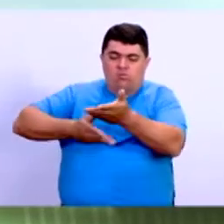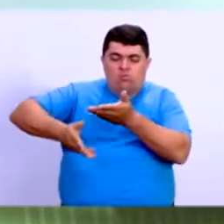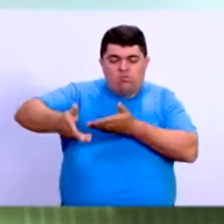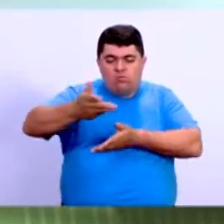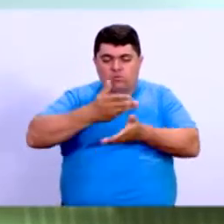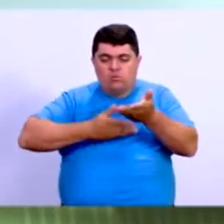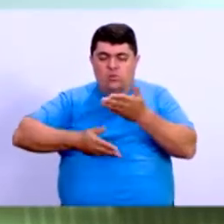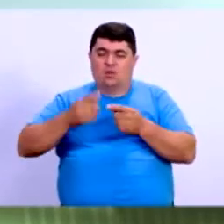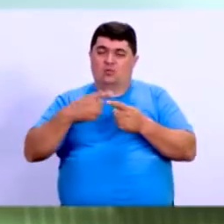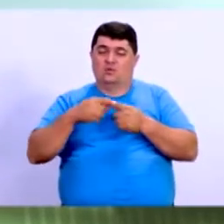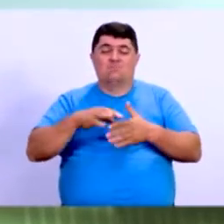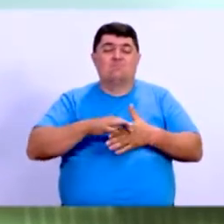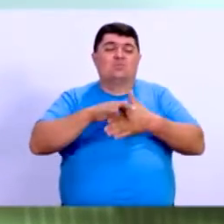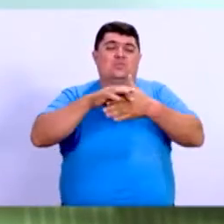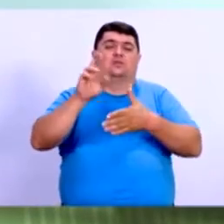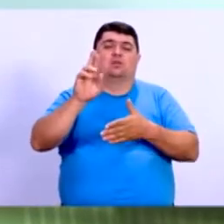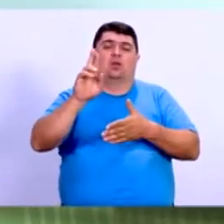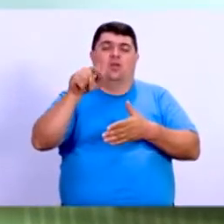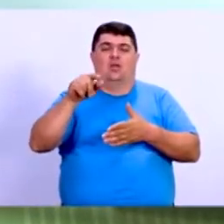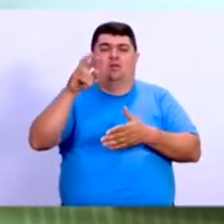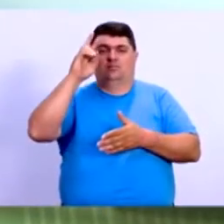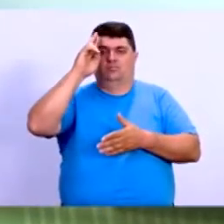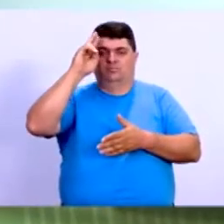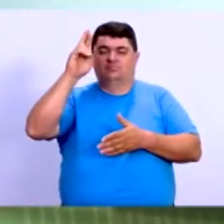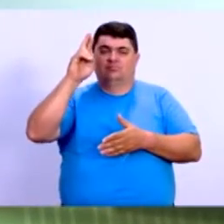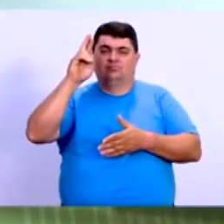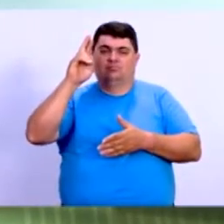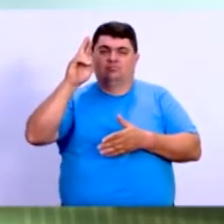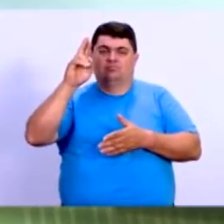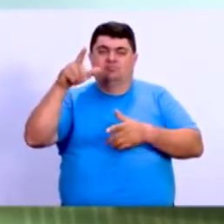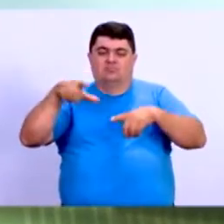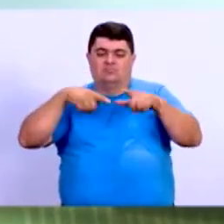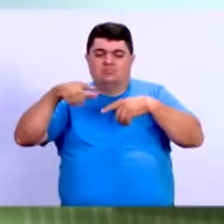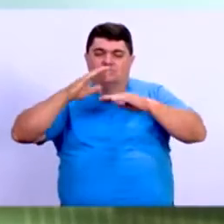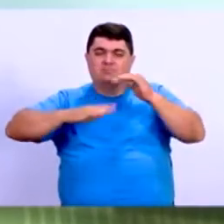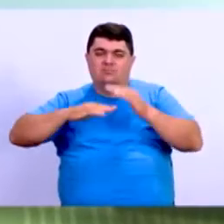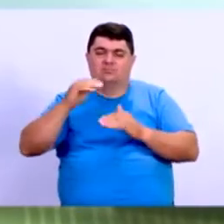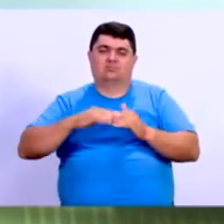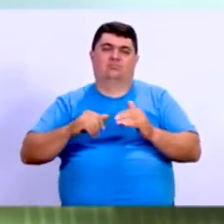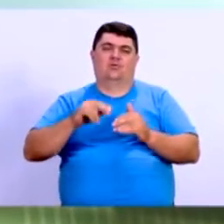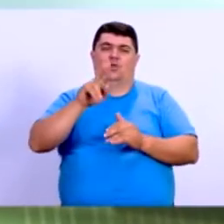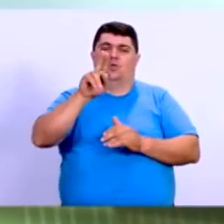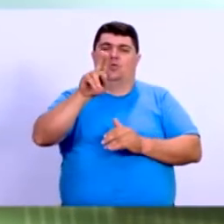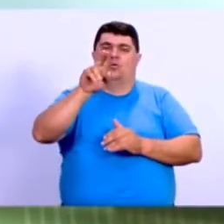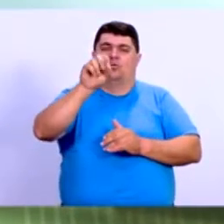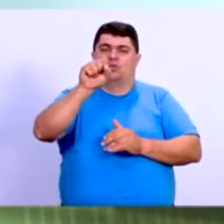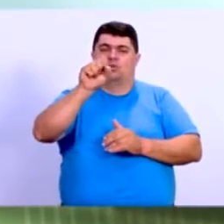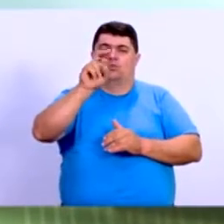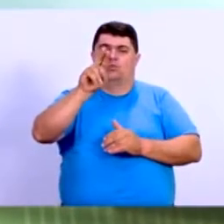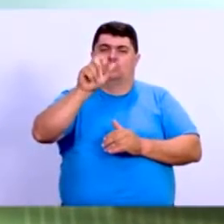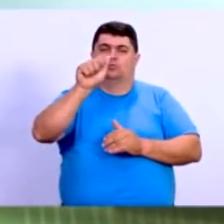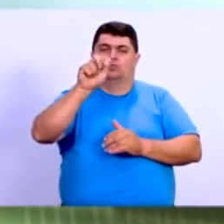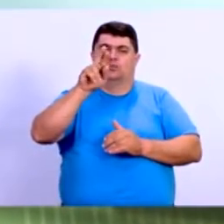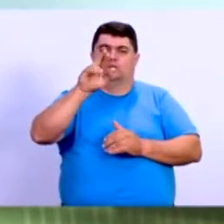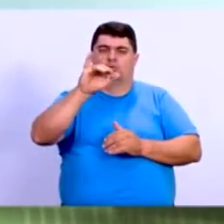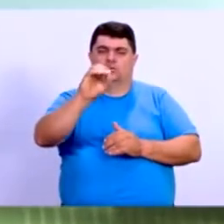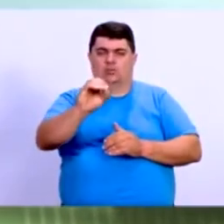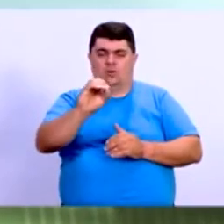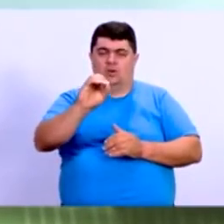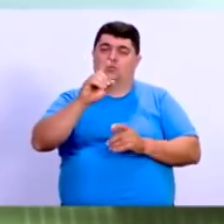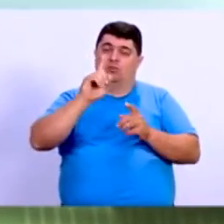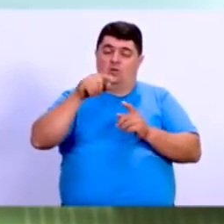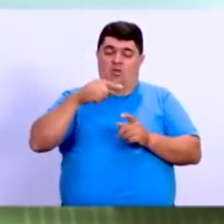meu usuário, certo? Por quê? Porque eu tenho que fazer o sistema para ele usar. Quem vai utilizar esse sistema